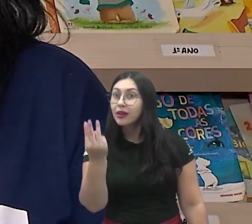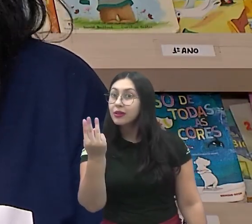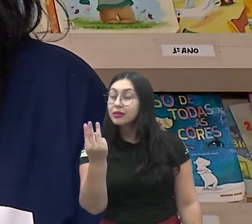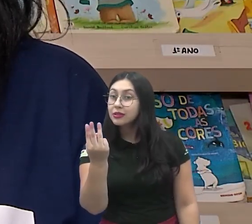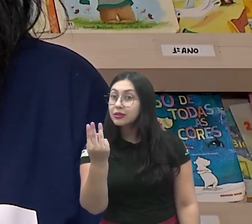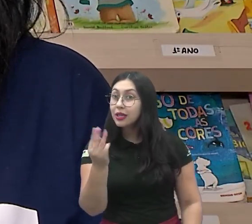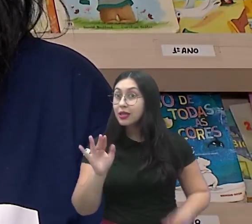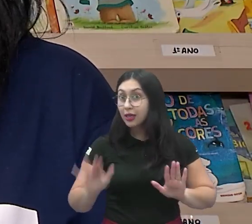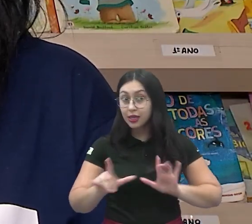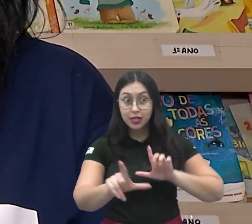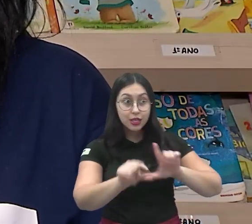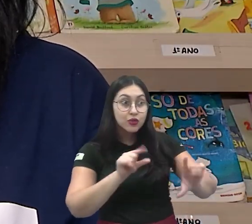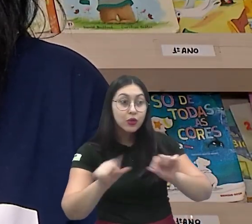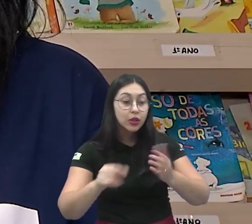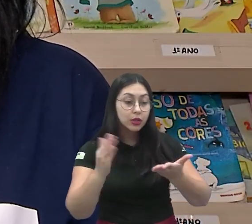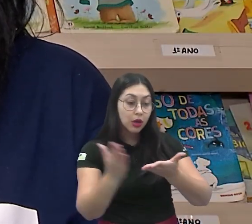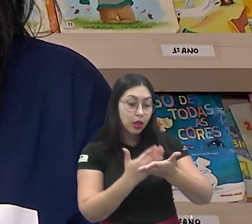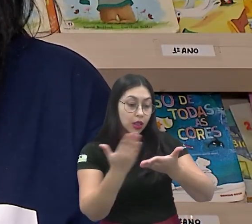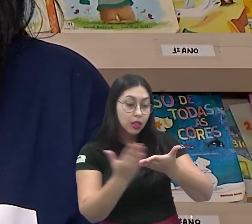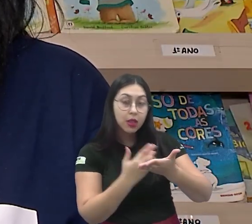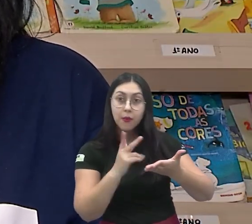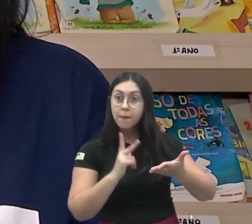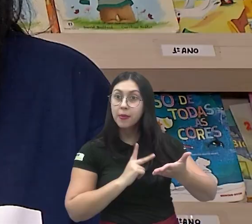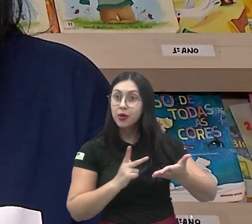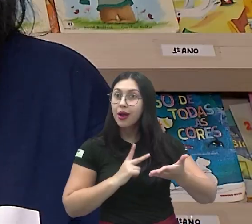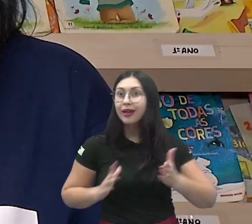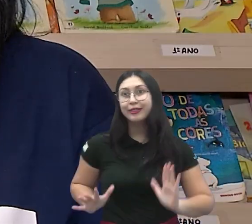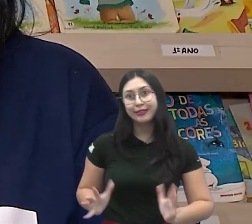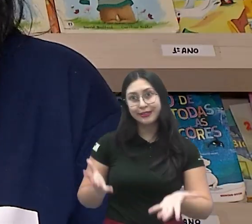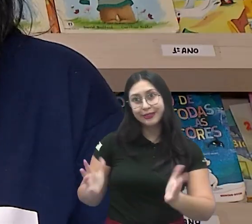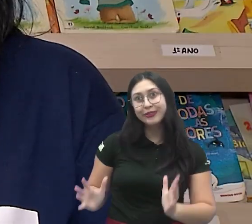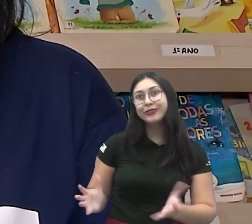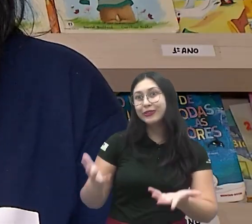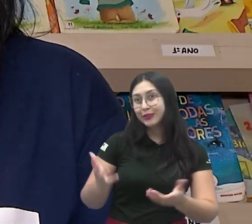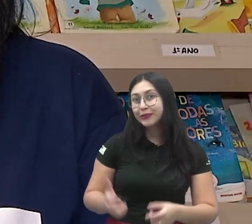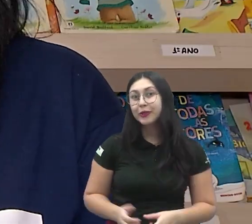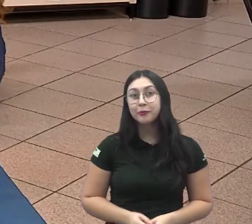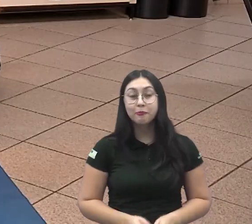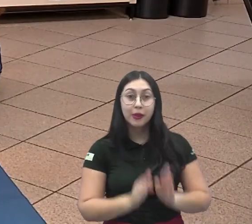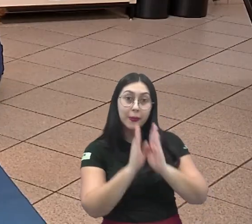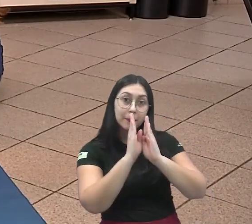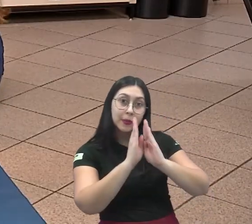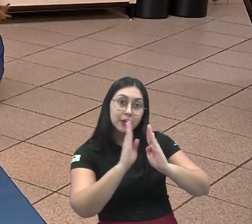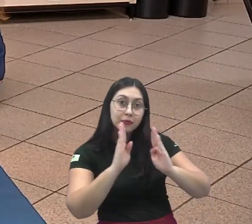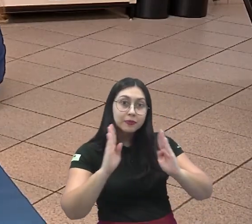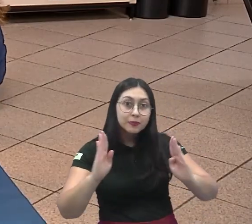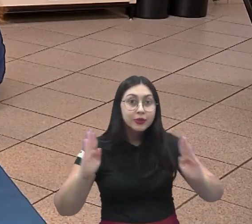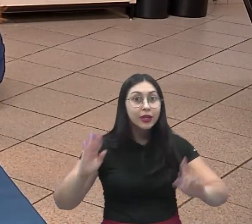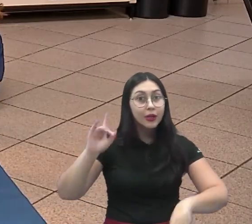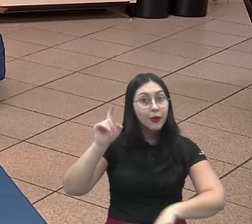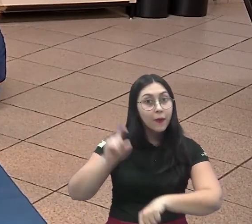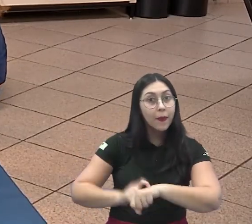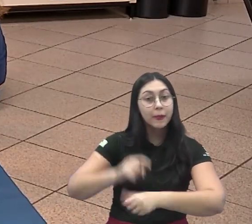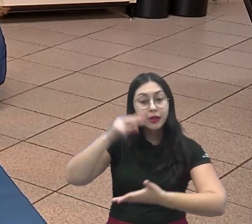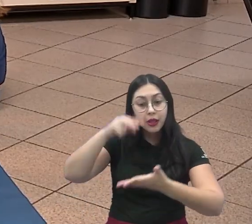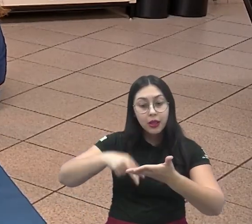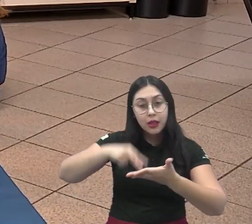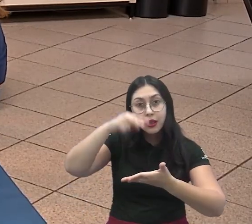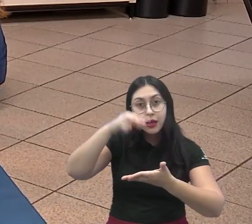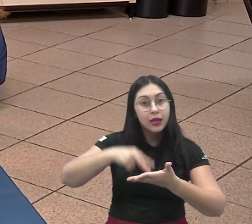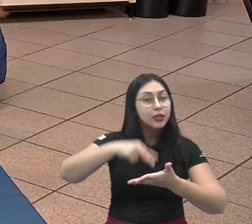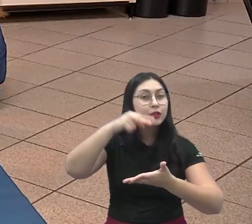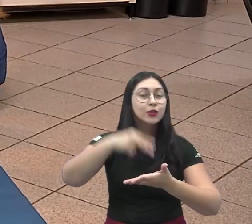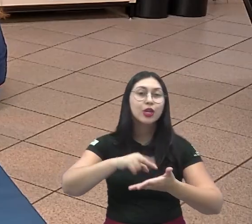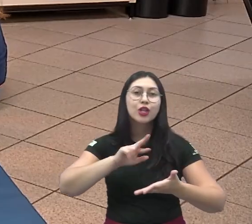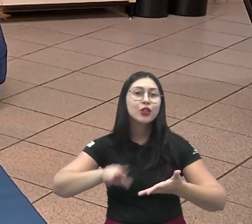B3, e eles escolhendo o próprio livro, eu acho que isso incentiva mais a leitura. Na biblioteca, os momentos de